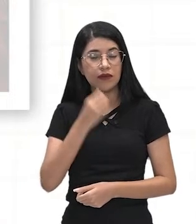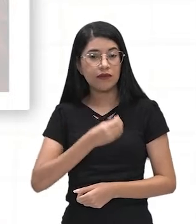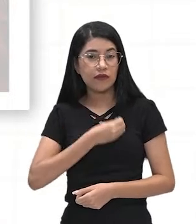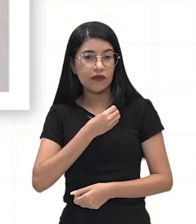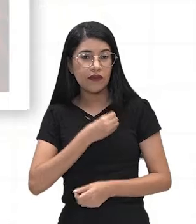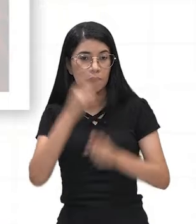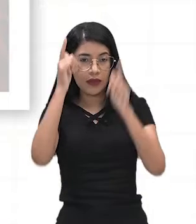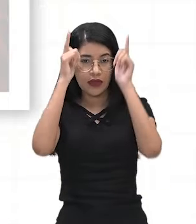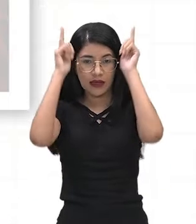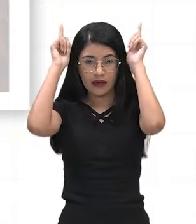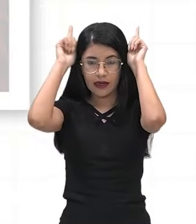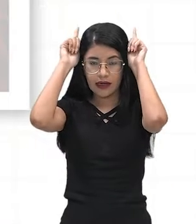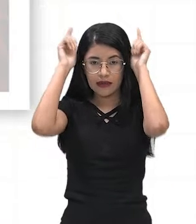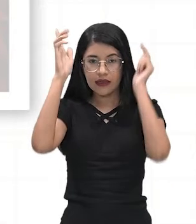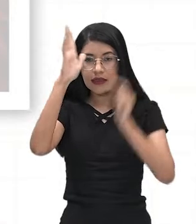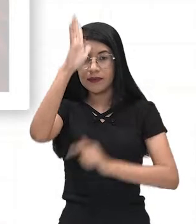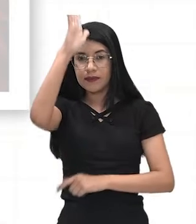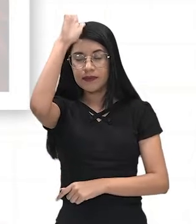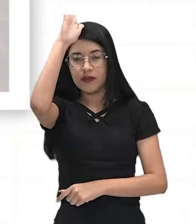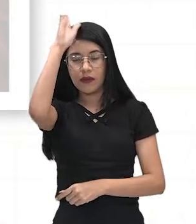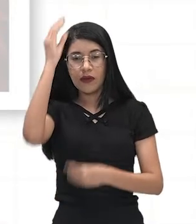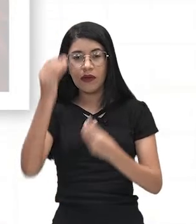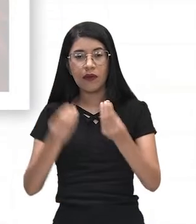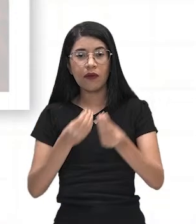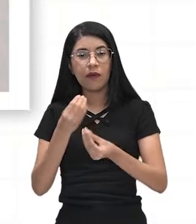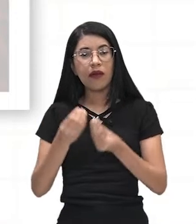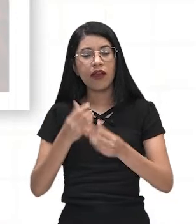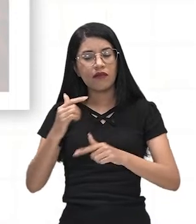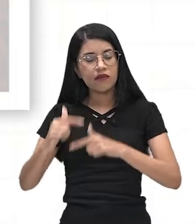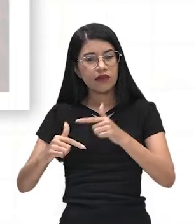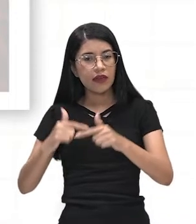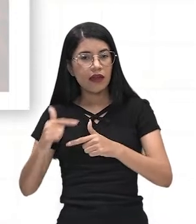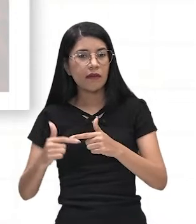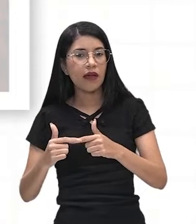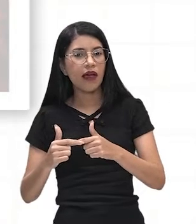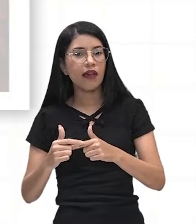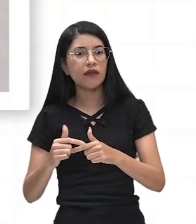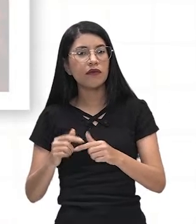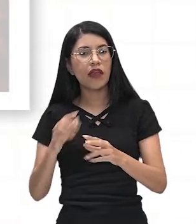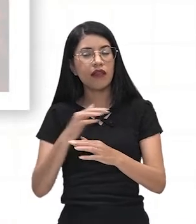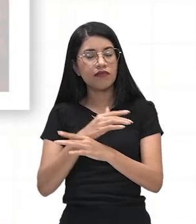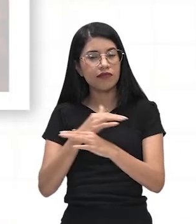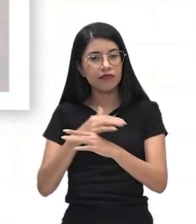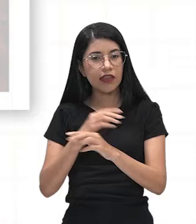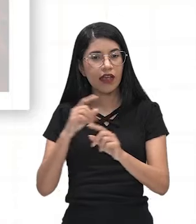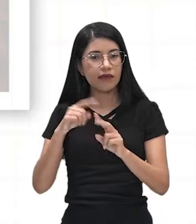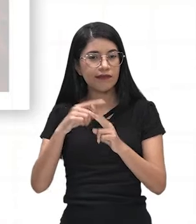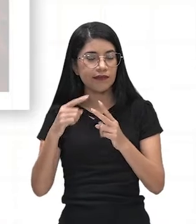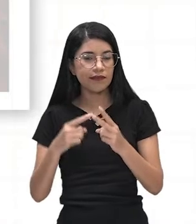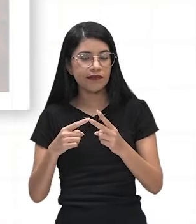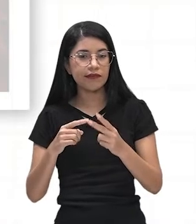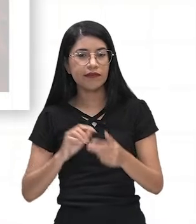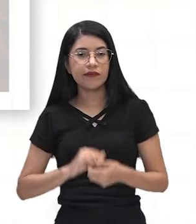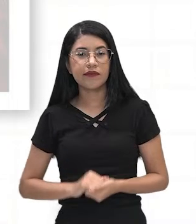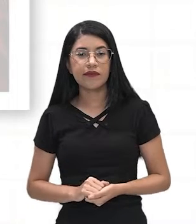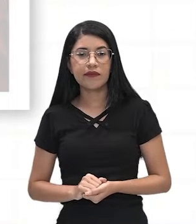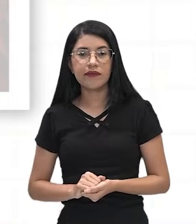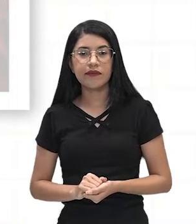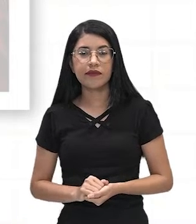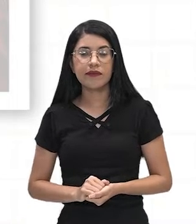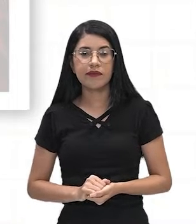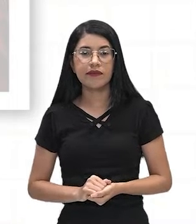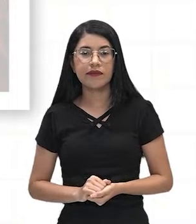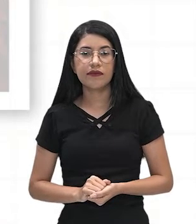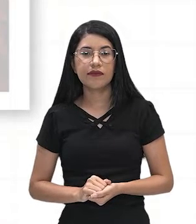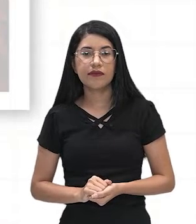vai entender aí o papel dessas mulheres que elas desempenhavam, entender o papel que elas desempenhavam aí